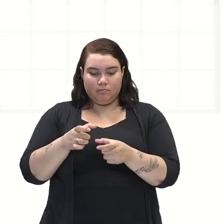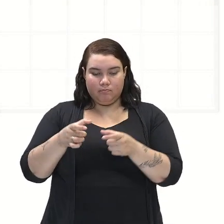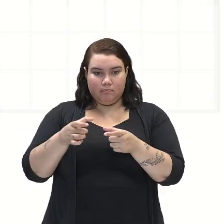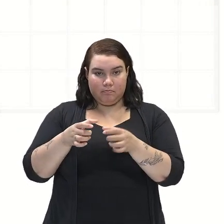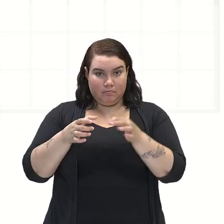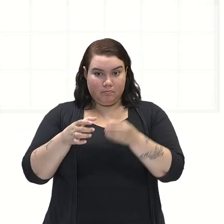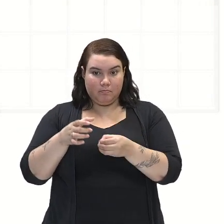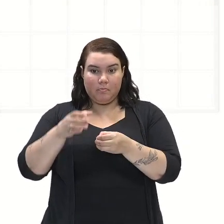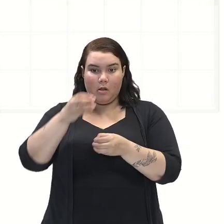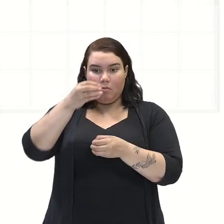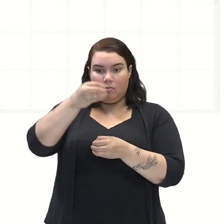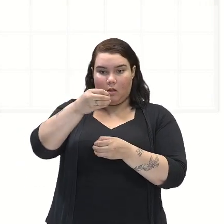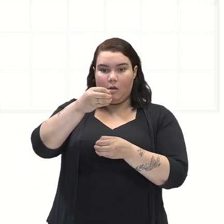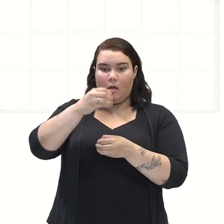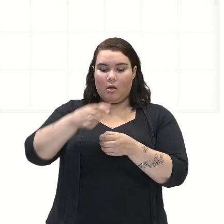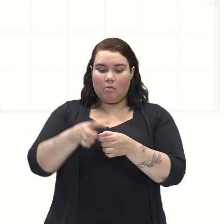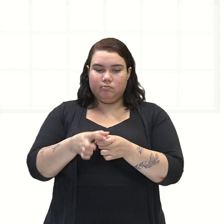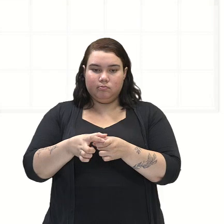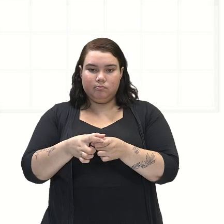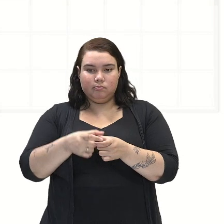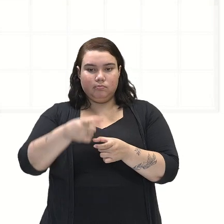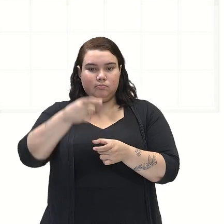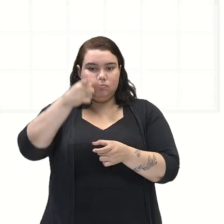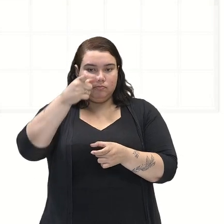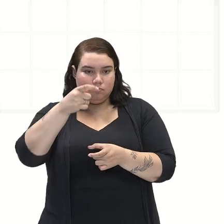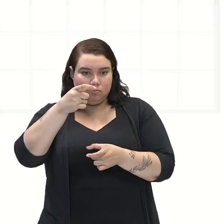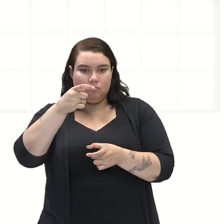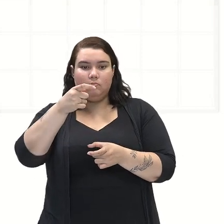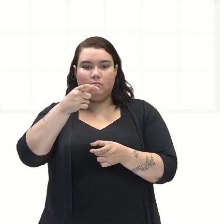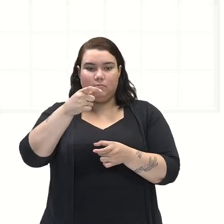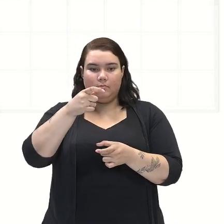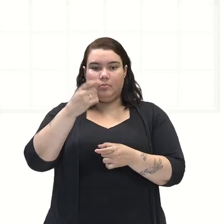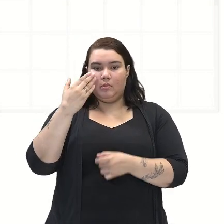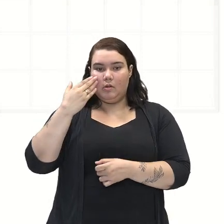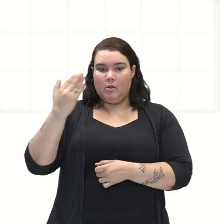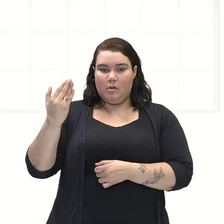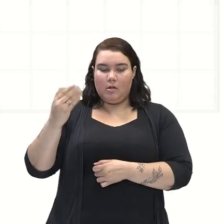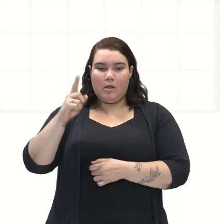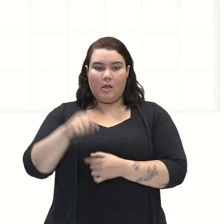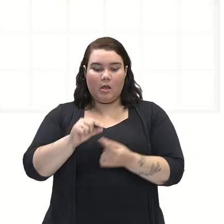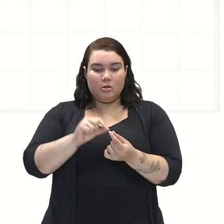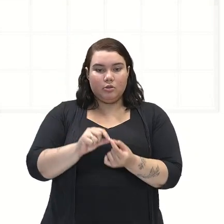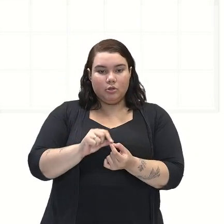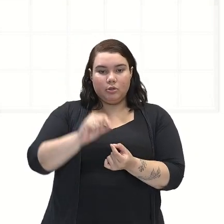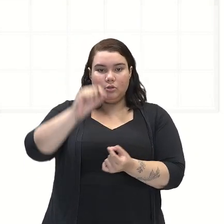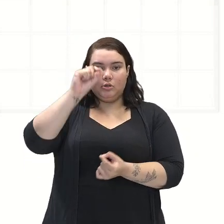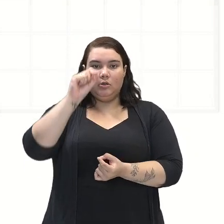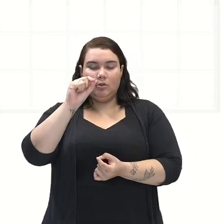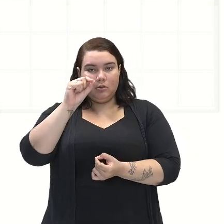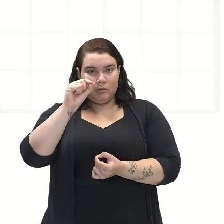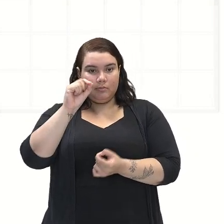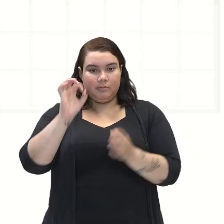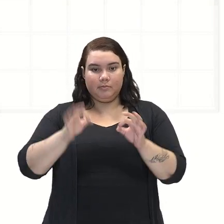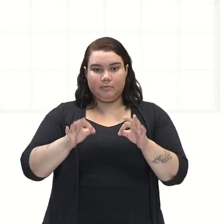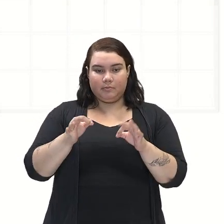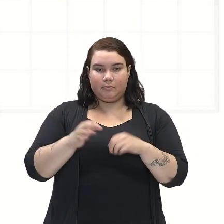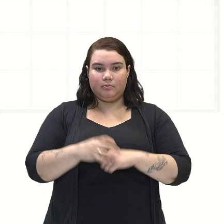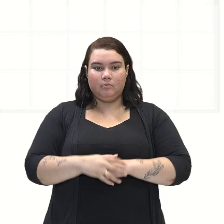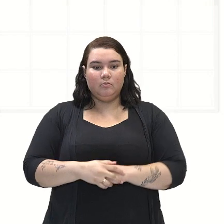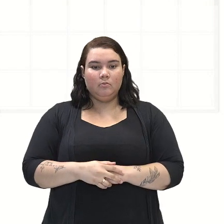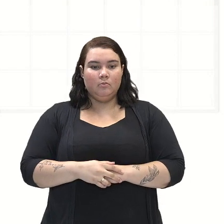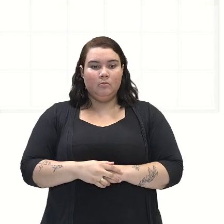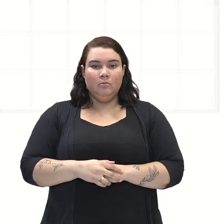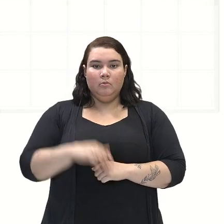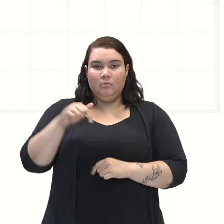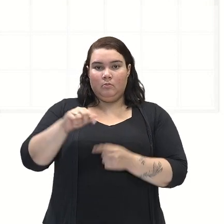olha. E aqui será exatamente a distância entre essas bases. A